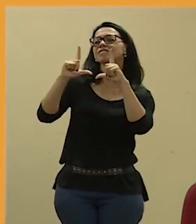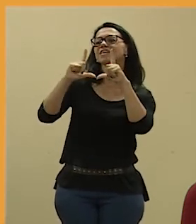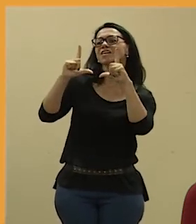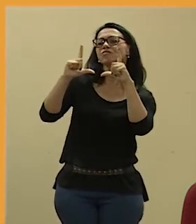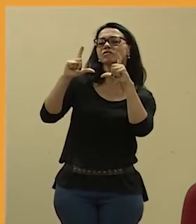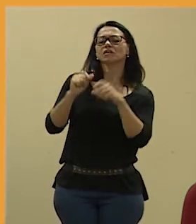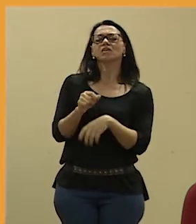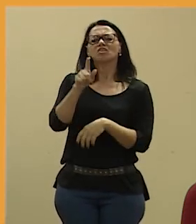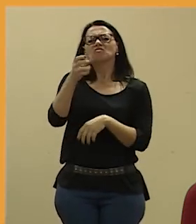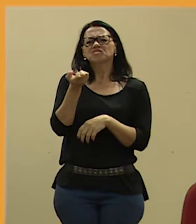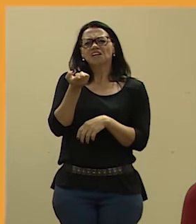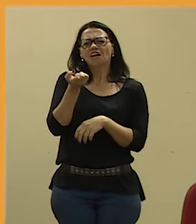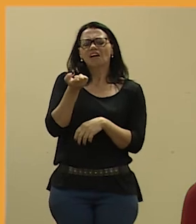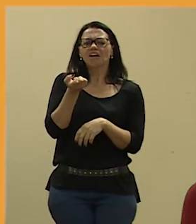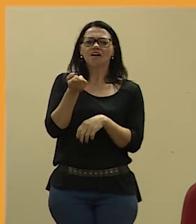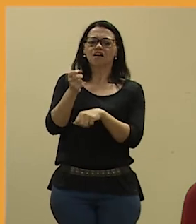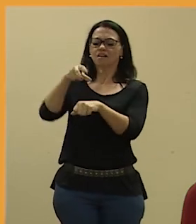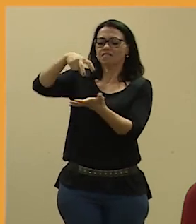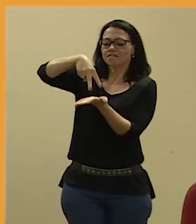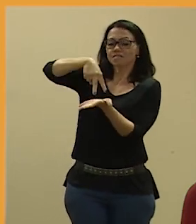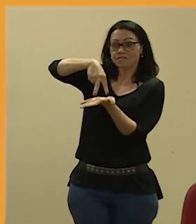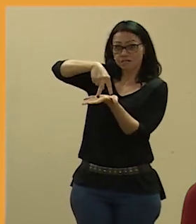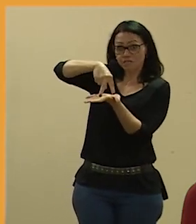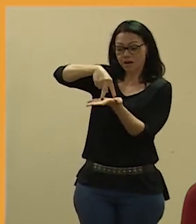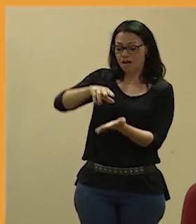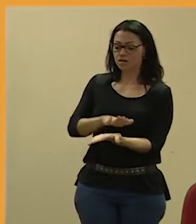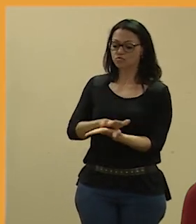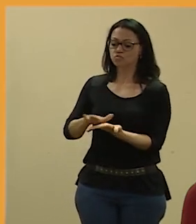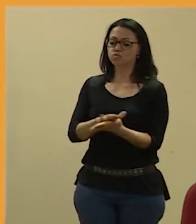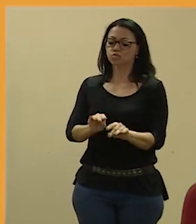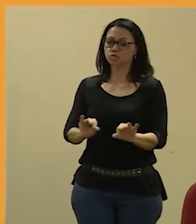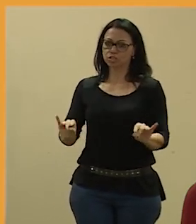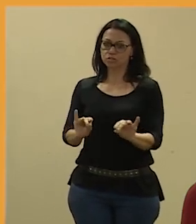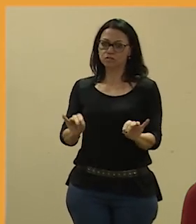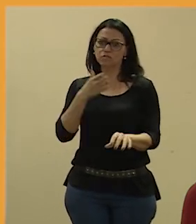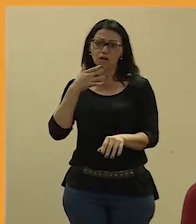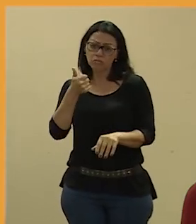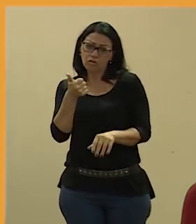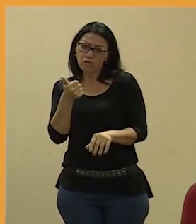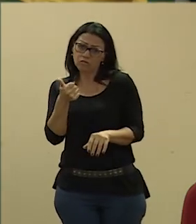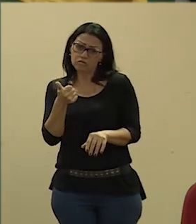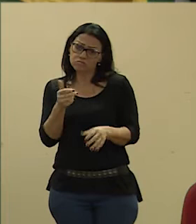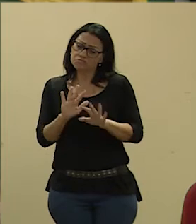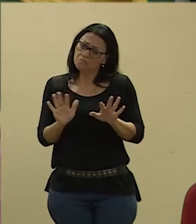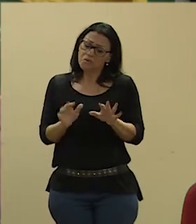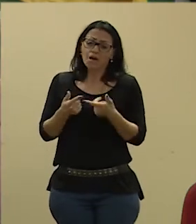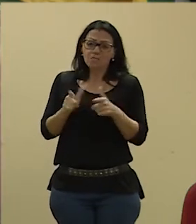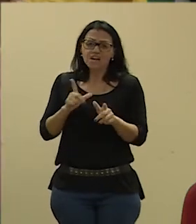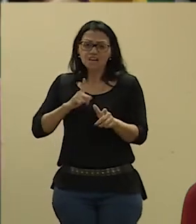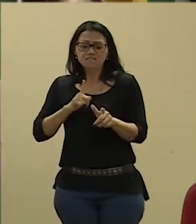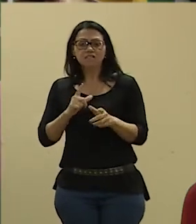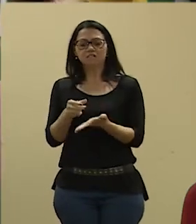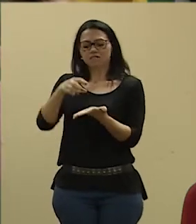tripé de chão pode vai ser bem mais caro aí você vai ter mais altura talvez mas acho que não é necessário e com a gente falou